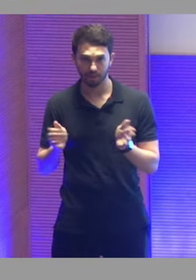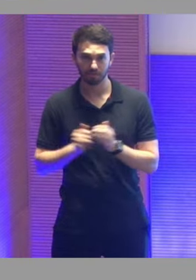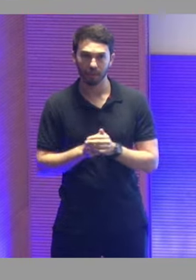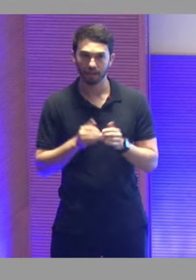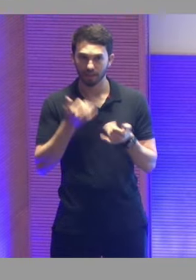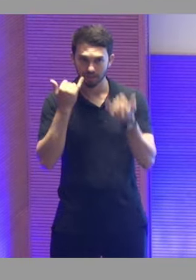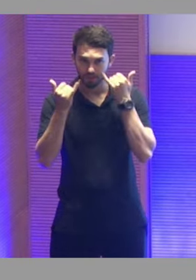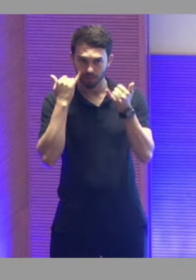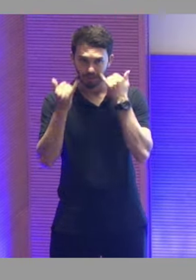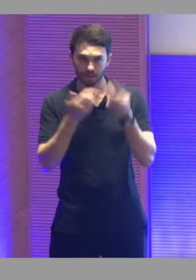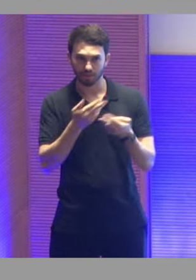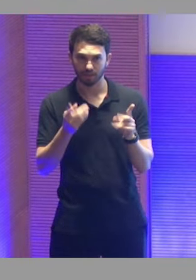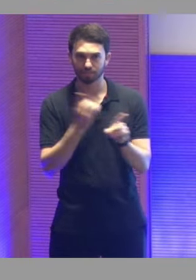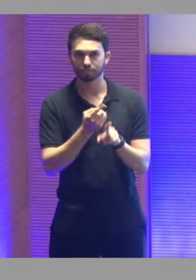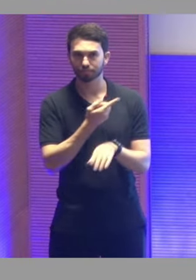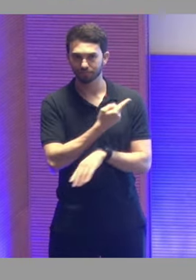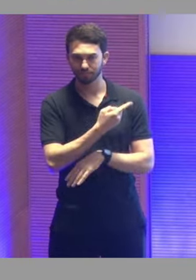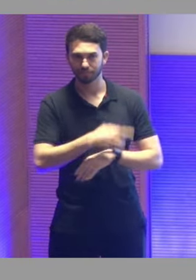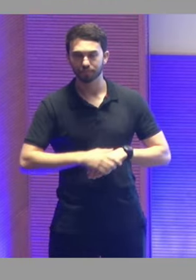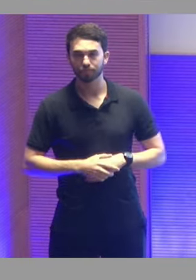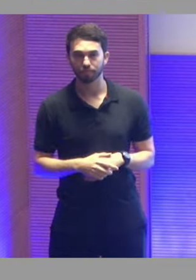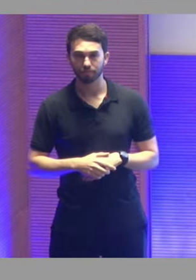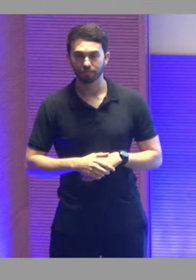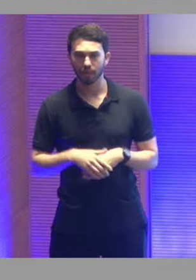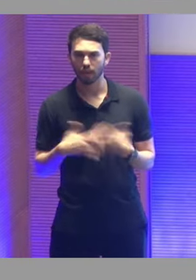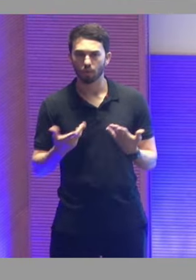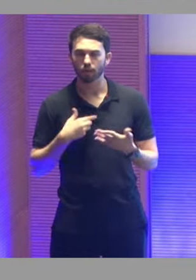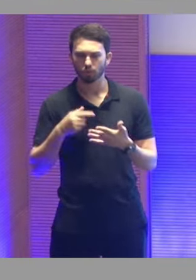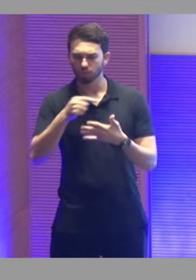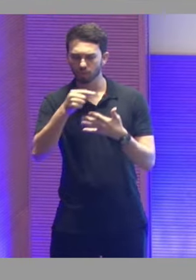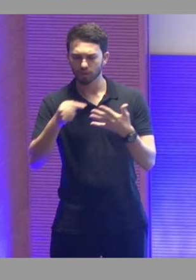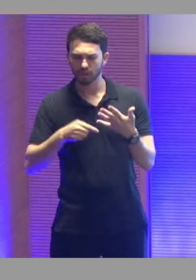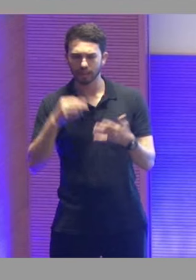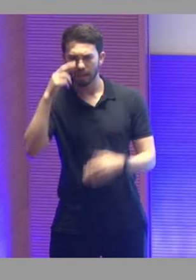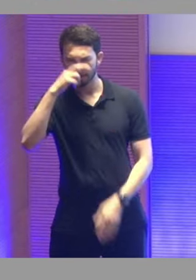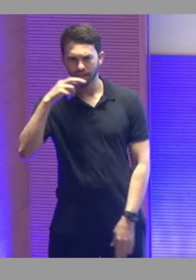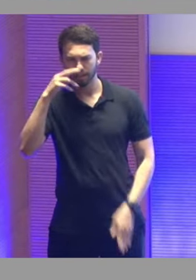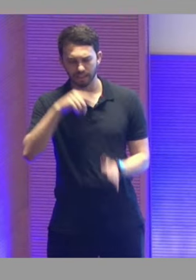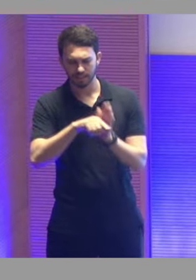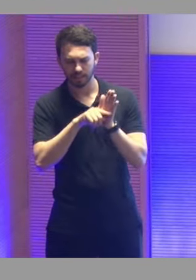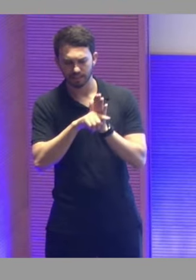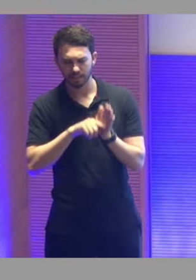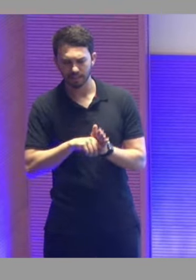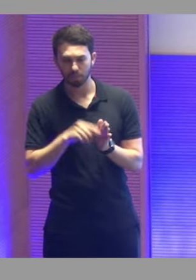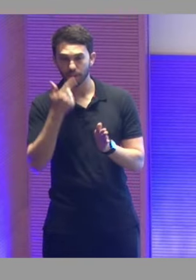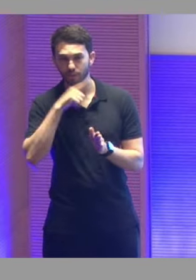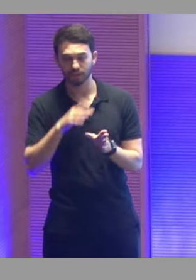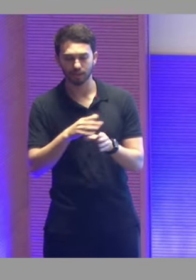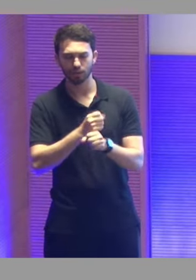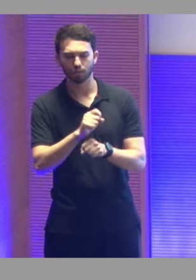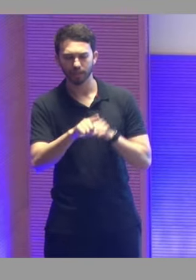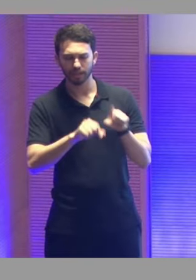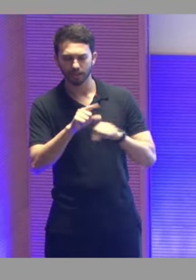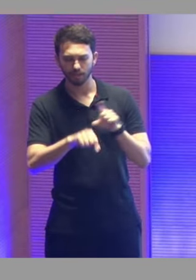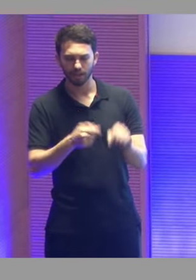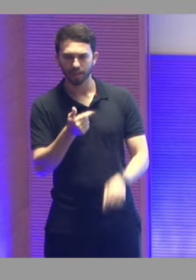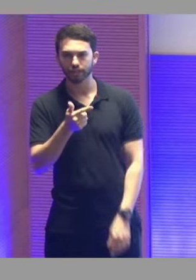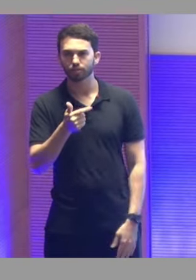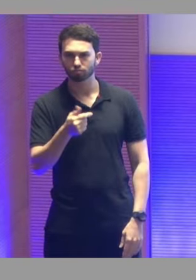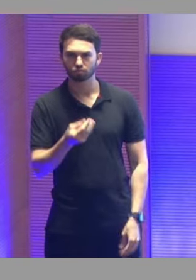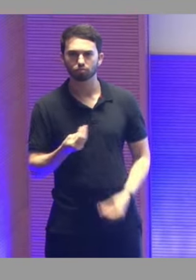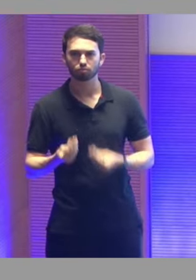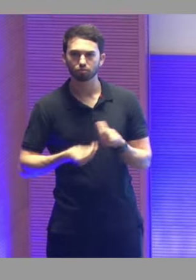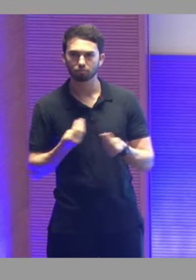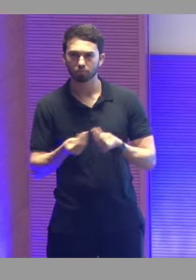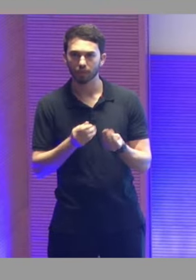de informação Quais foram os critérios de avaliação pra gente chegar nesses 12 casos selecionados então a gente